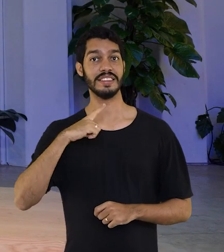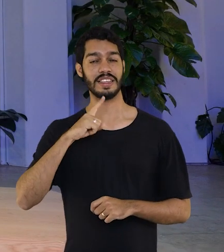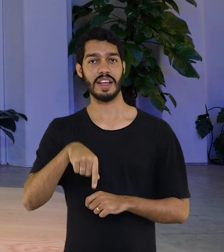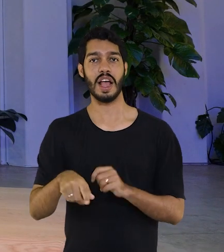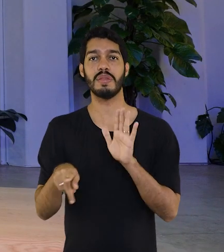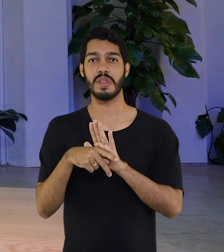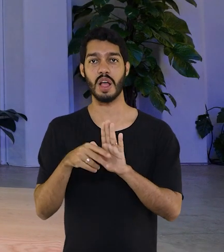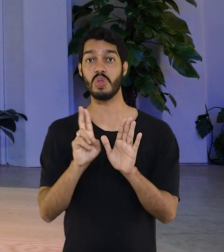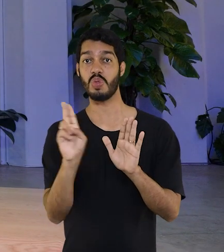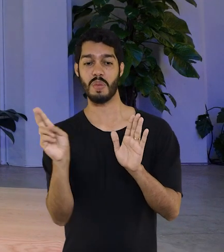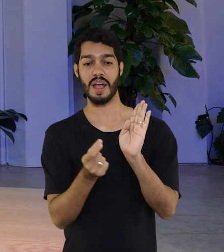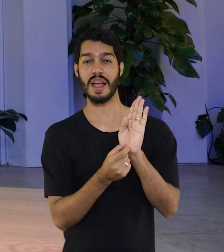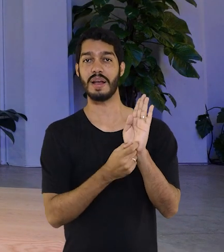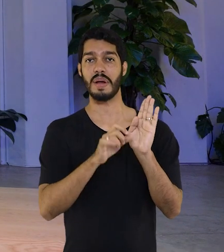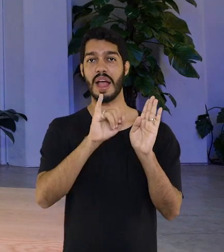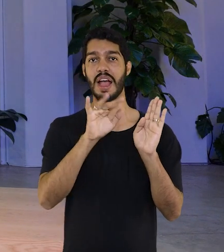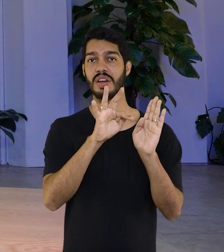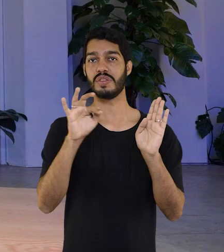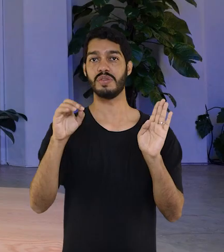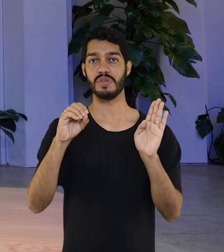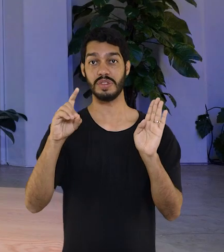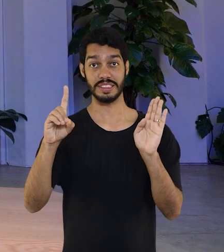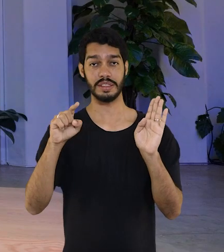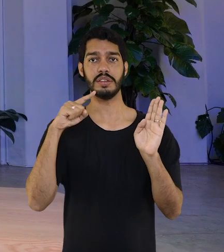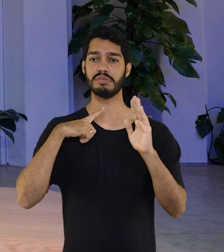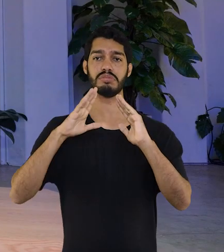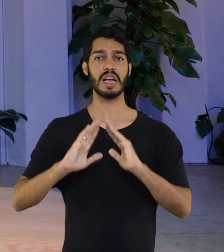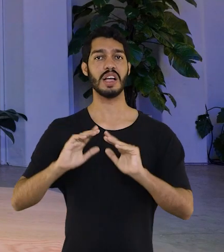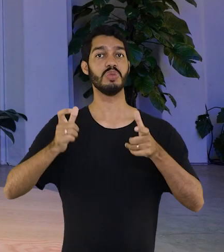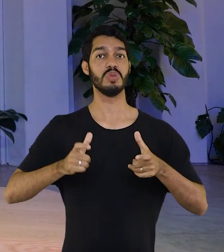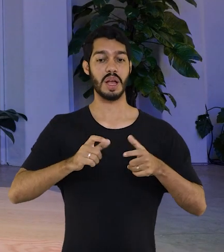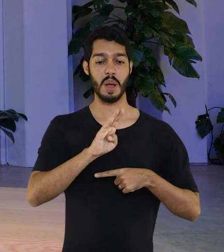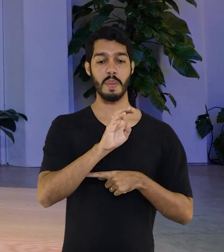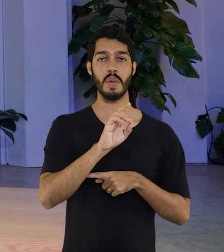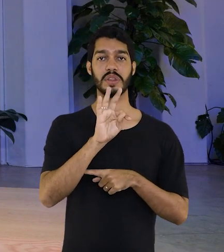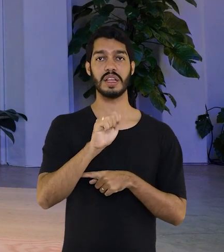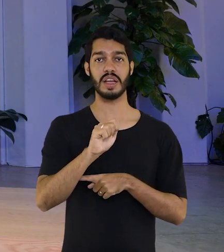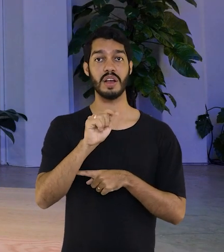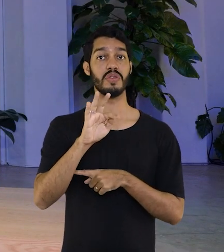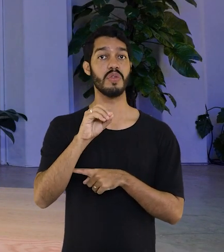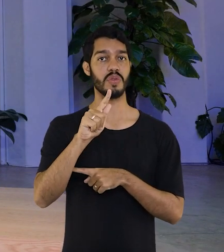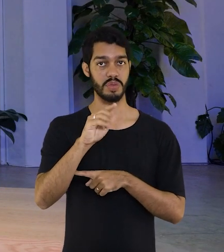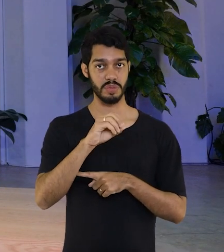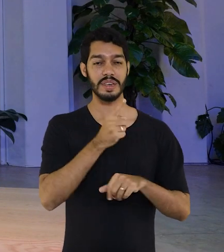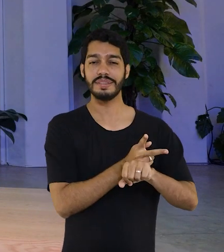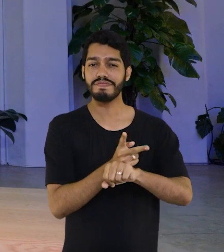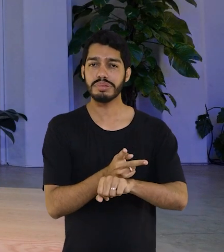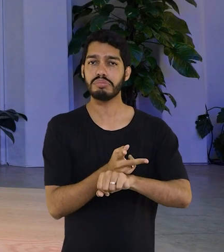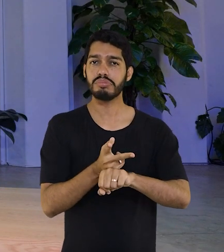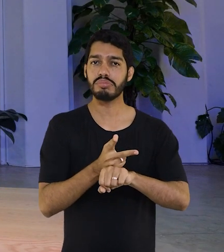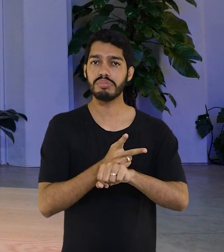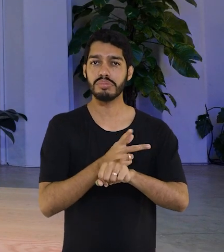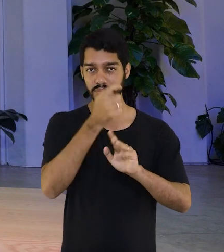empresinha chamada Movilha, que é dona de um appzinho chamado iFood, não sei se já ouviram falar. Ele estava numa casa em Botafogo pesquisando inteligência artificial, isso